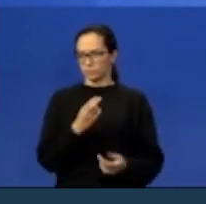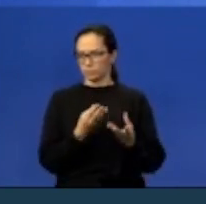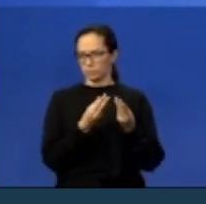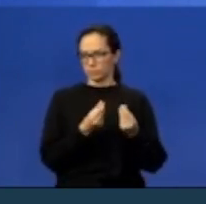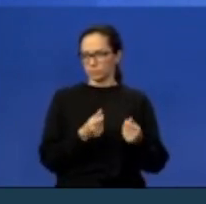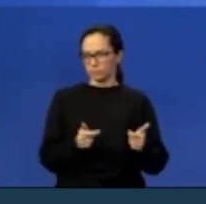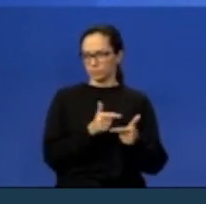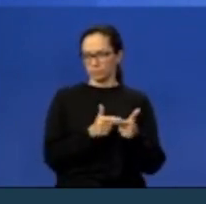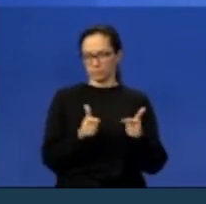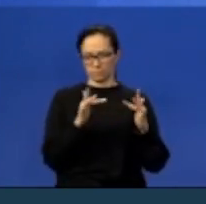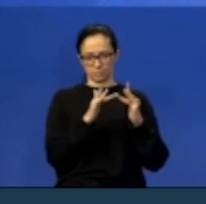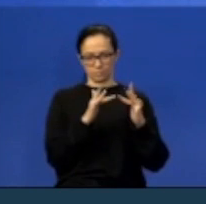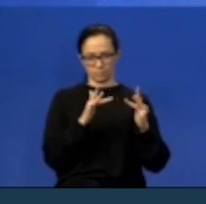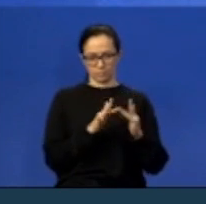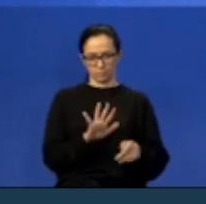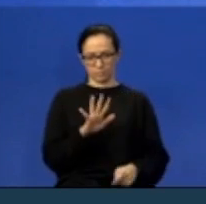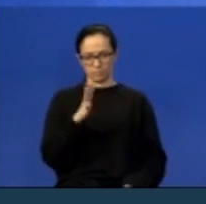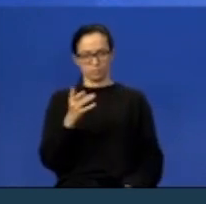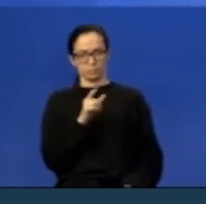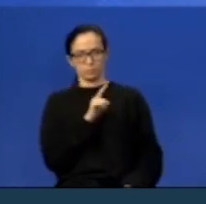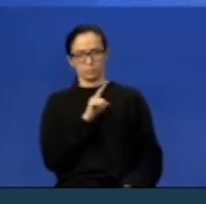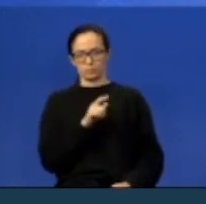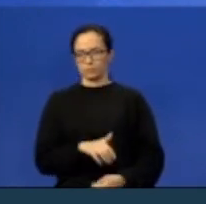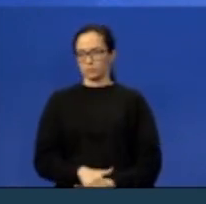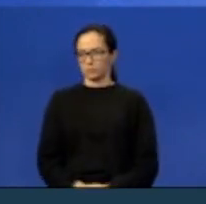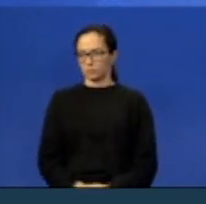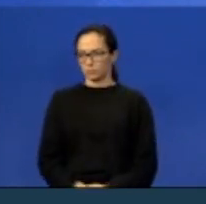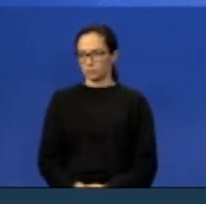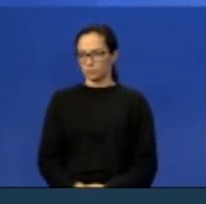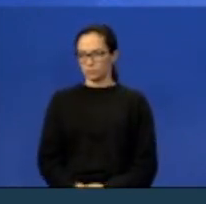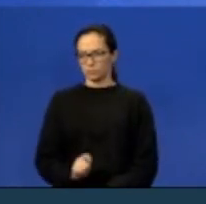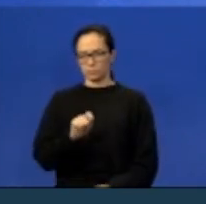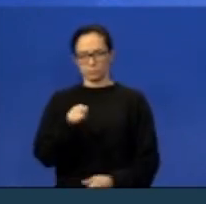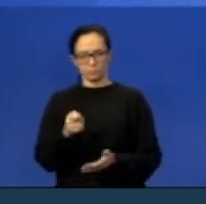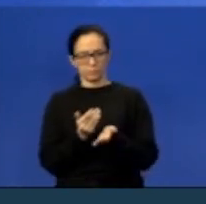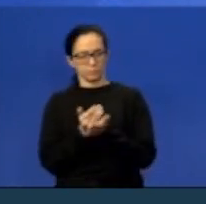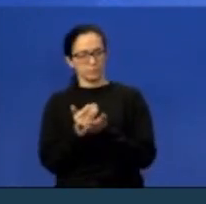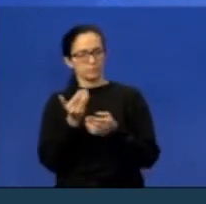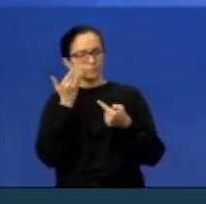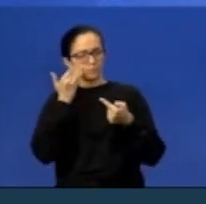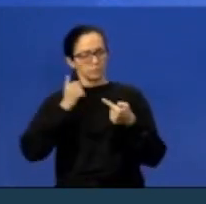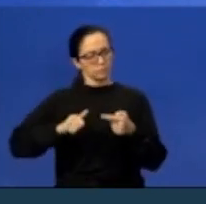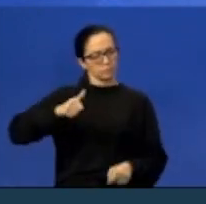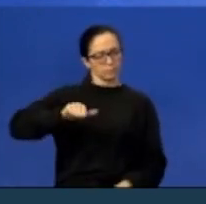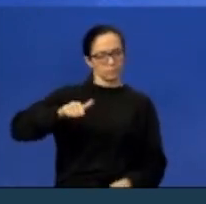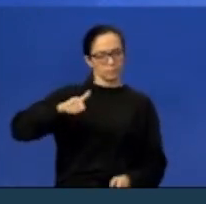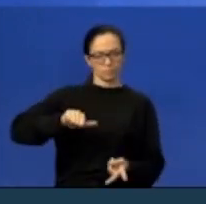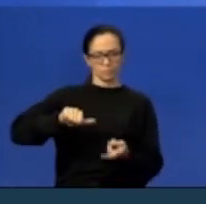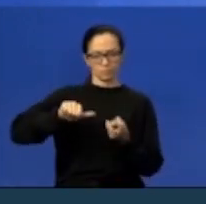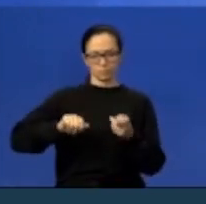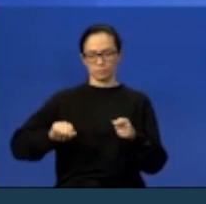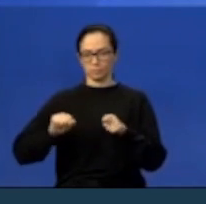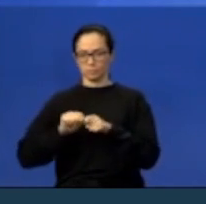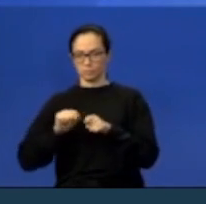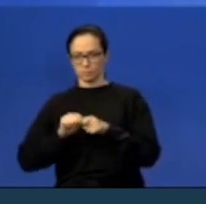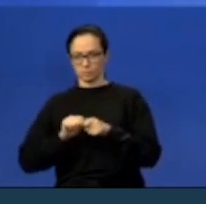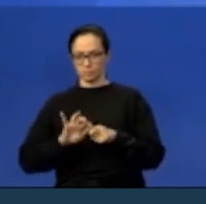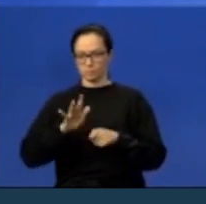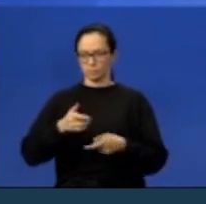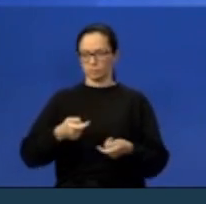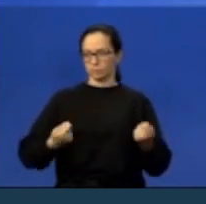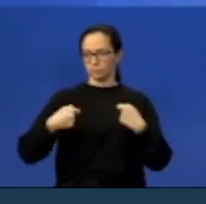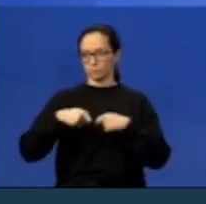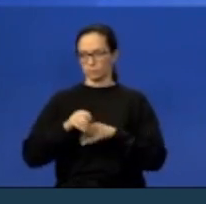lesões ligamentares ou tendinosas, ele pode ser o início da avaliação diagnóstica, sendo necessária,